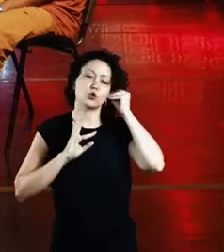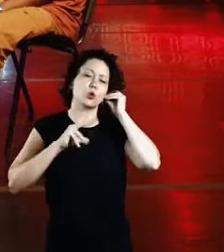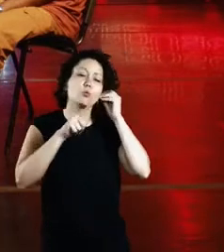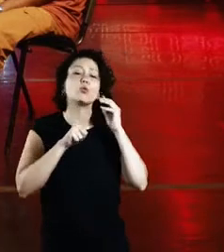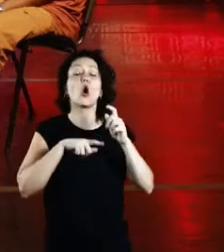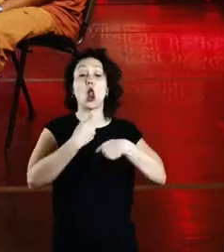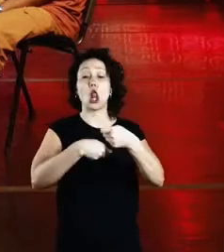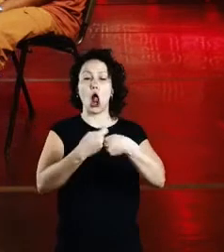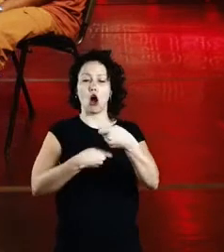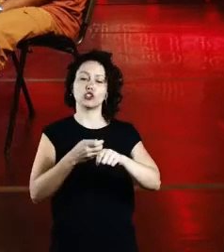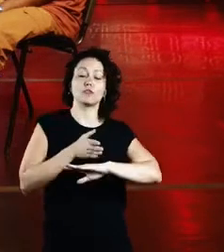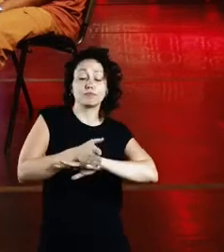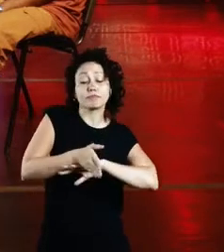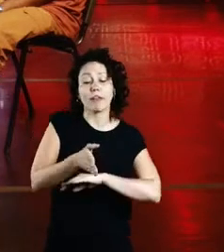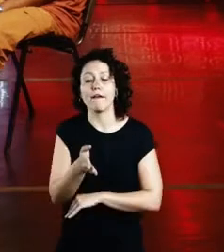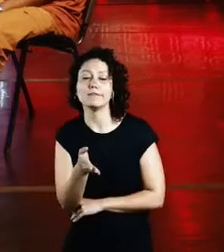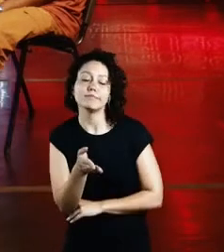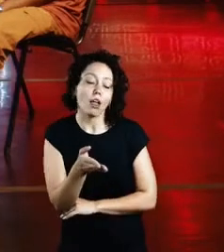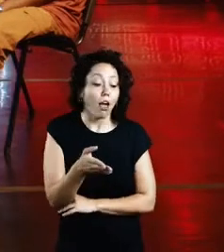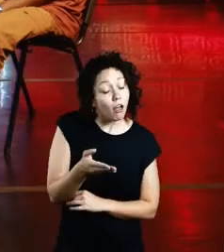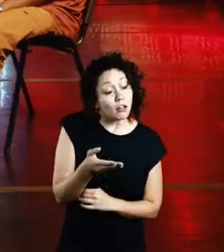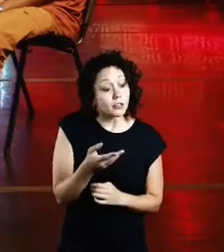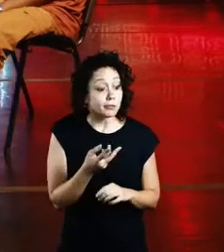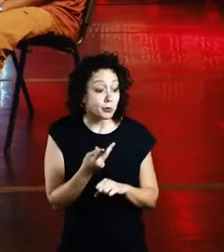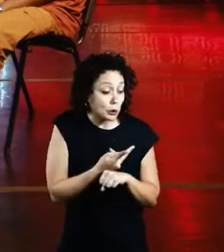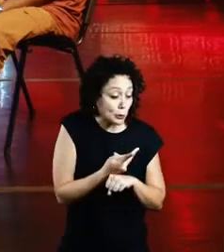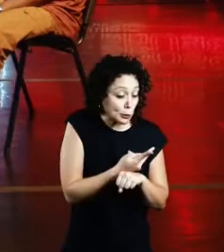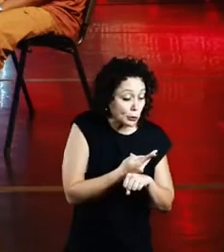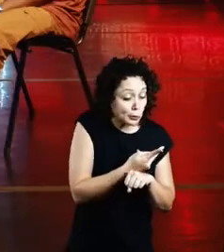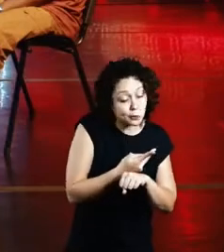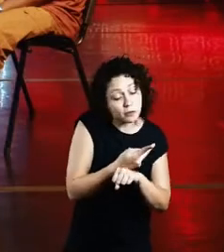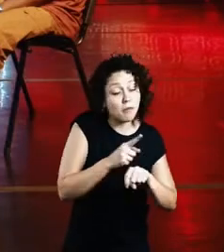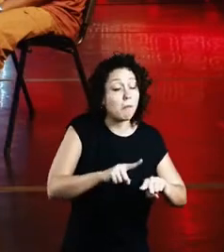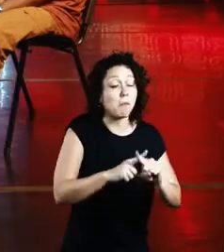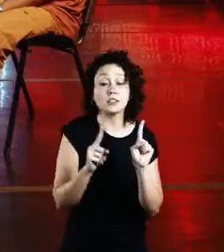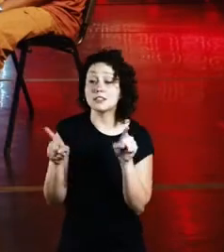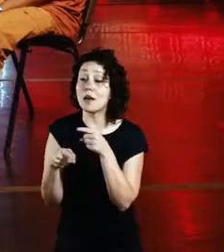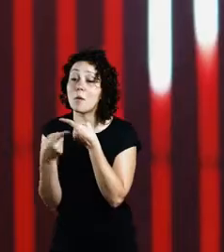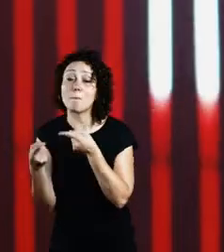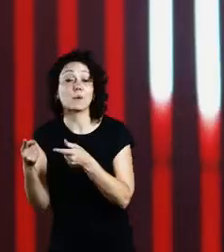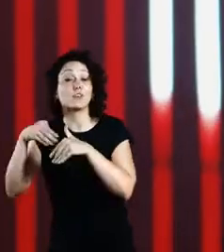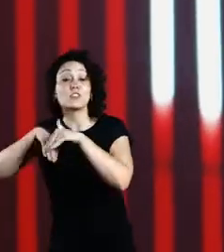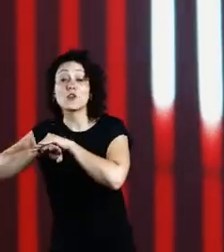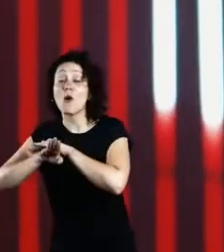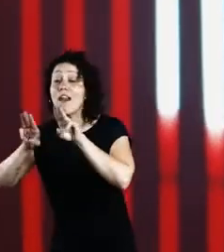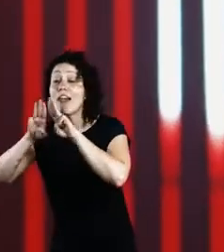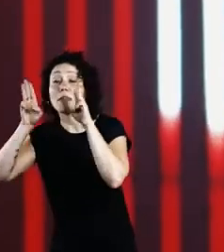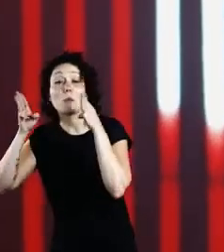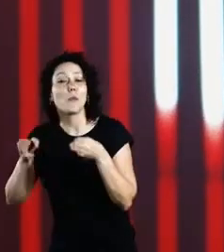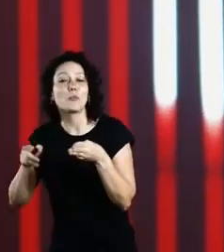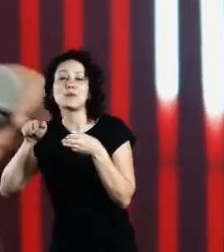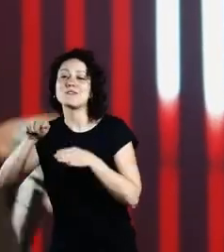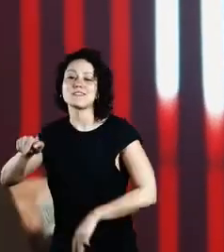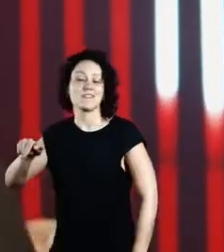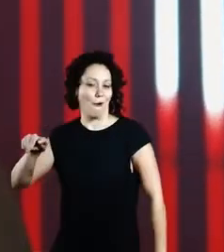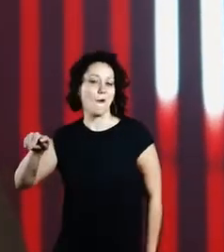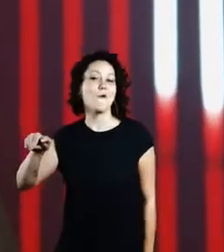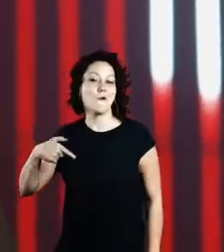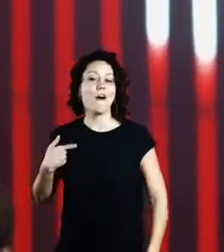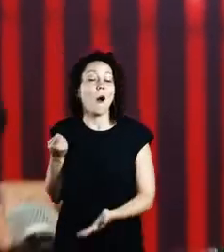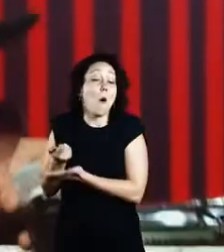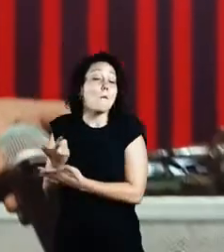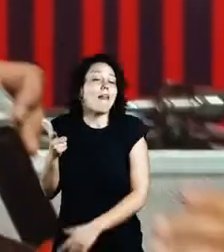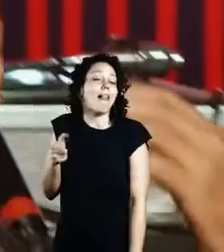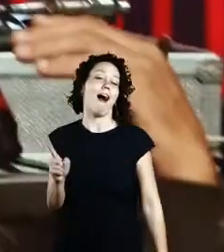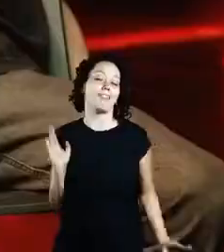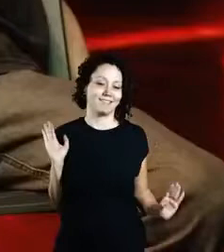sabia que o disco estava lá no museu. Estava lá e no é museu. E é onde o Quitão comprou o disco. Ó. E aquele tempo, tinha uma época também, que